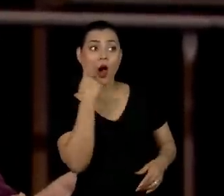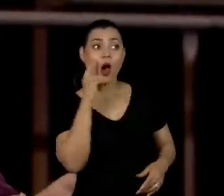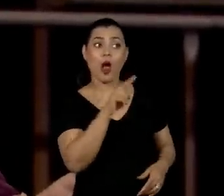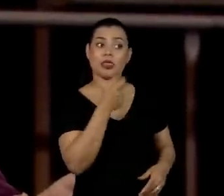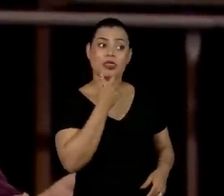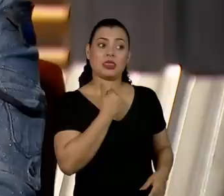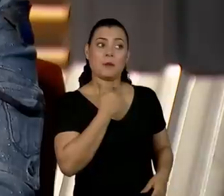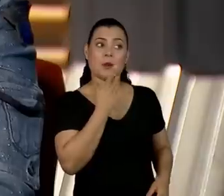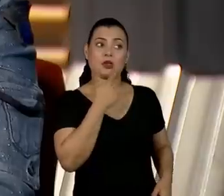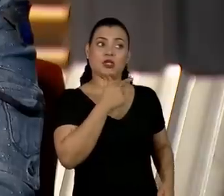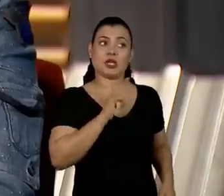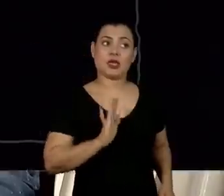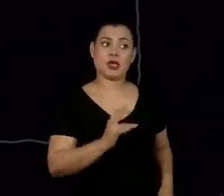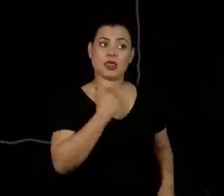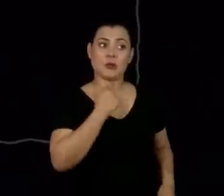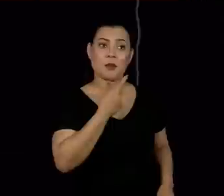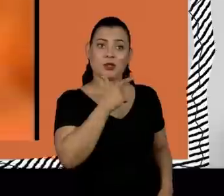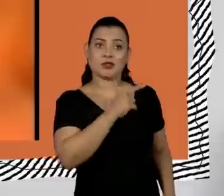pode rir